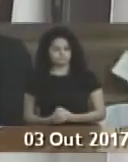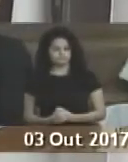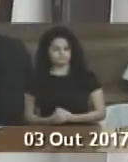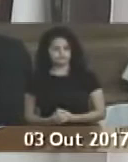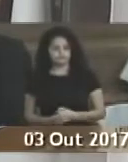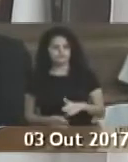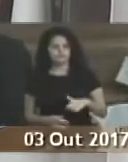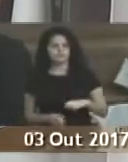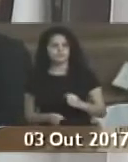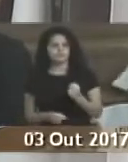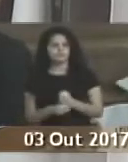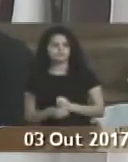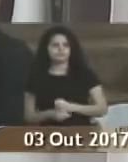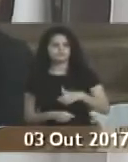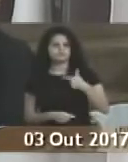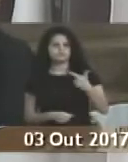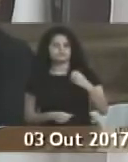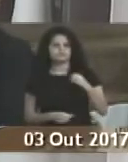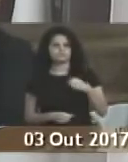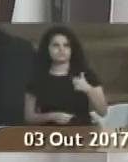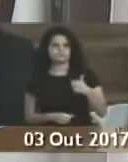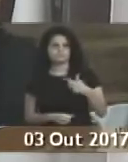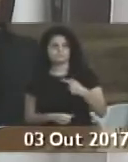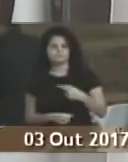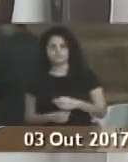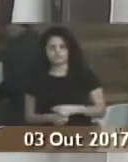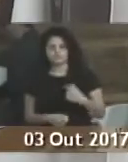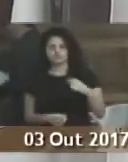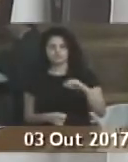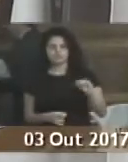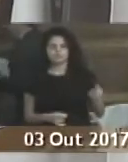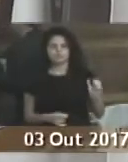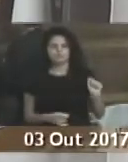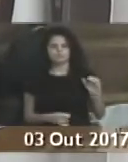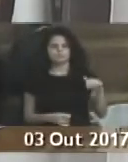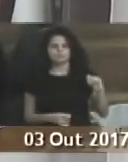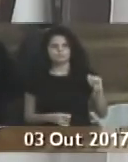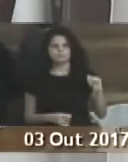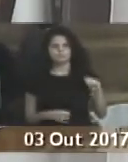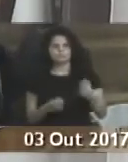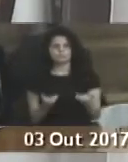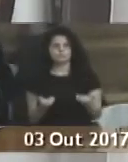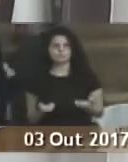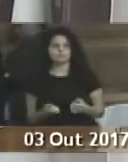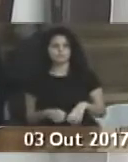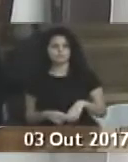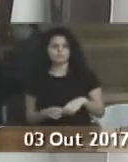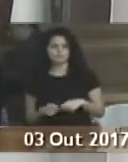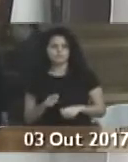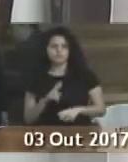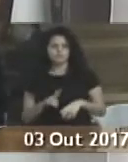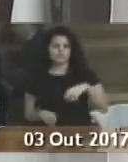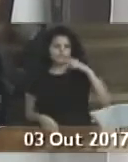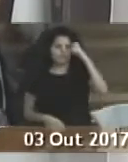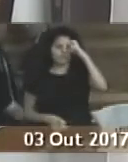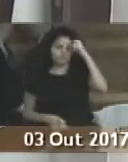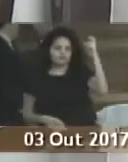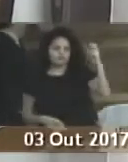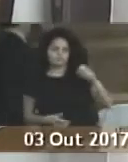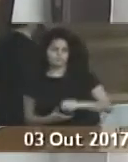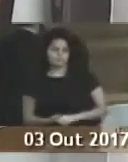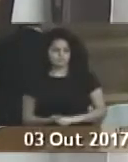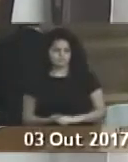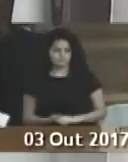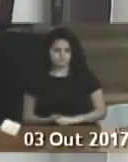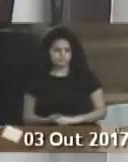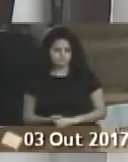No ano de 2017, João pretende, com essa grande experiência no Mundial, buscar conhecimento para sua evolução como atleta e